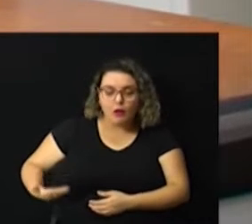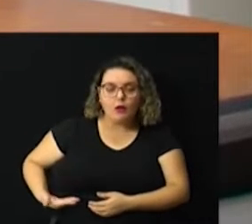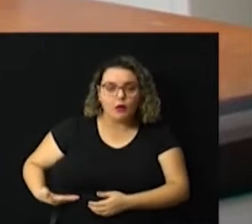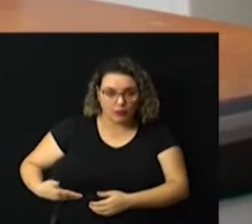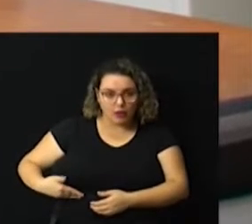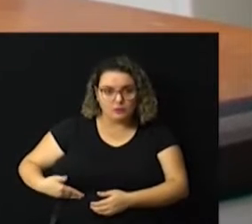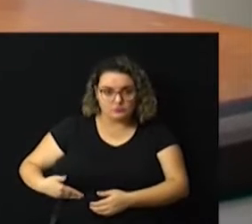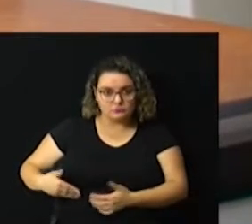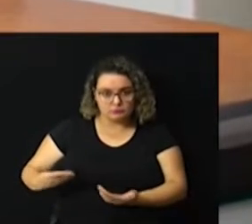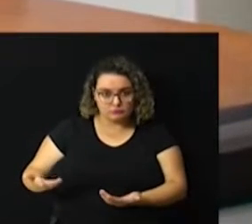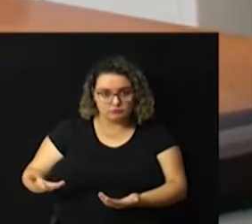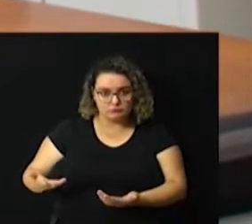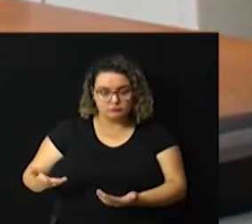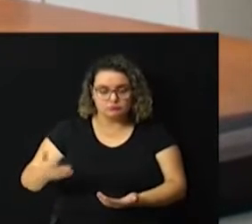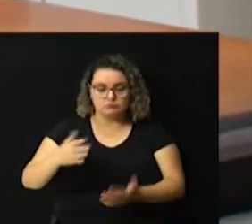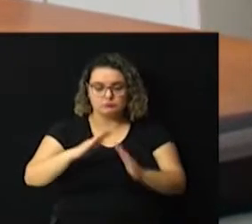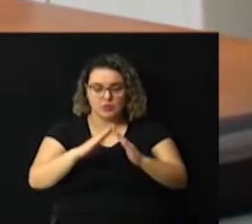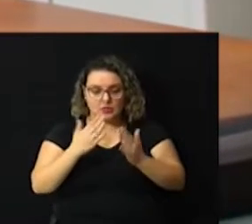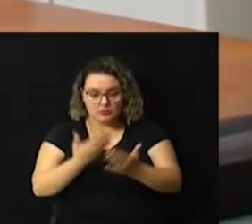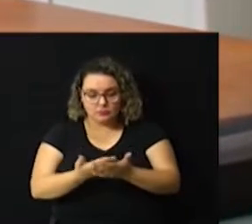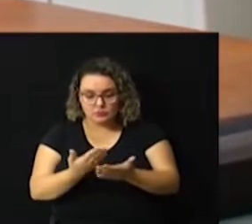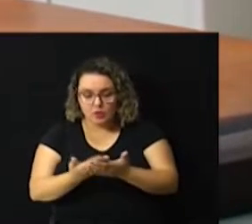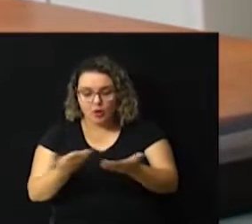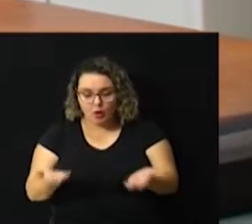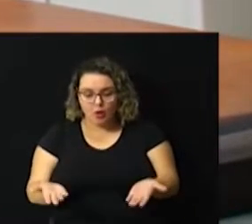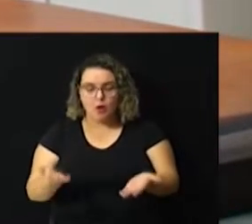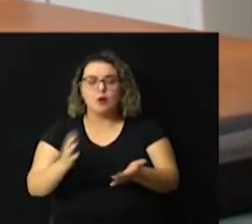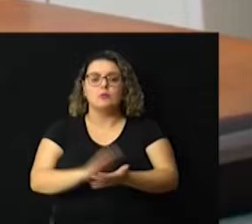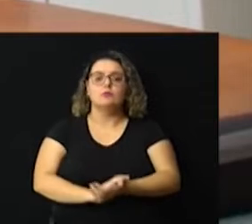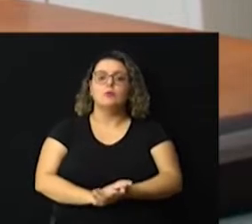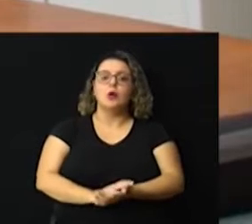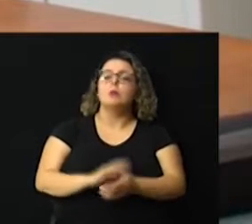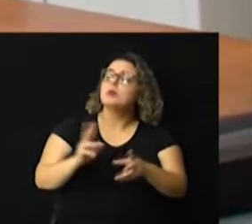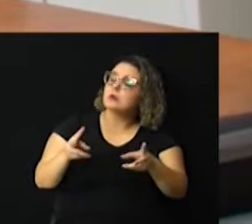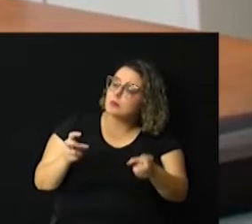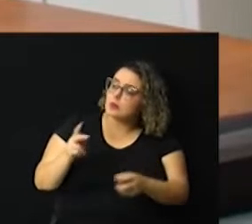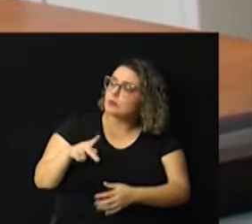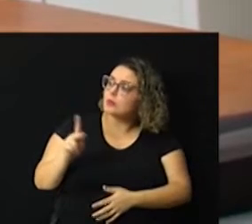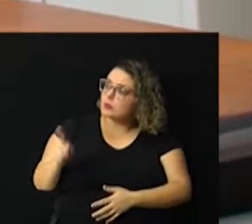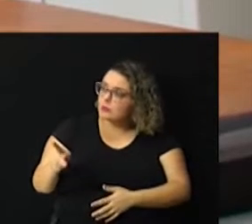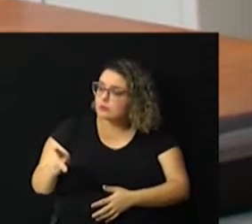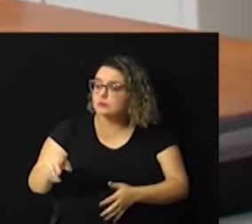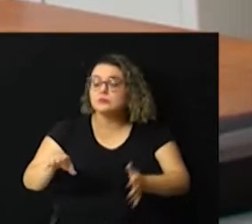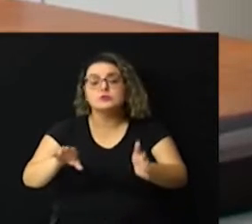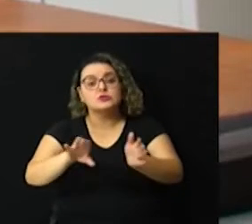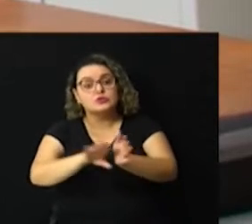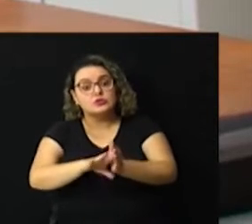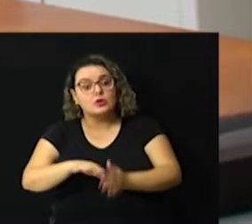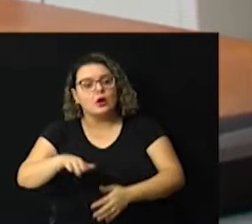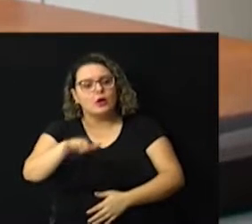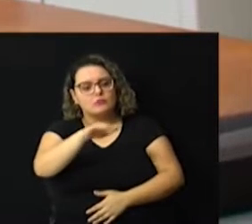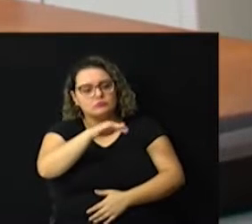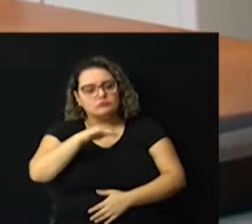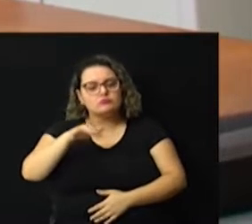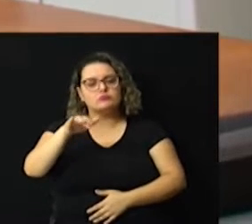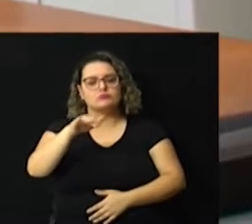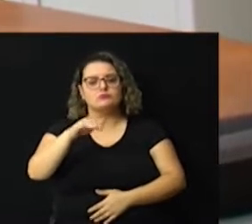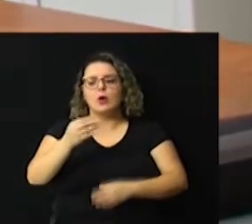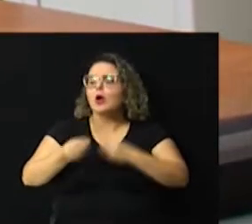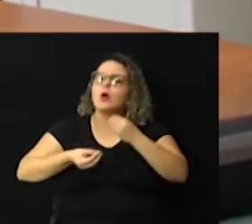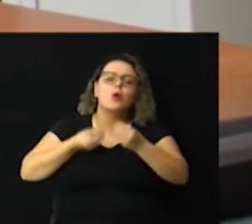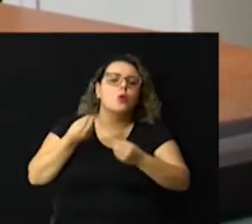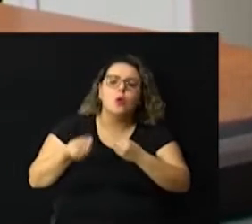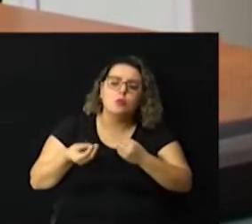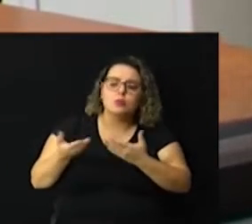pública e é muito bacana isso, a gente vê professores, não é, chegando nesse patamar. Como